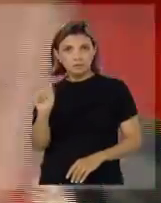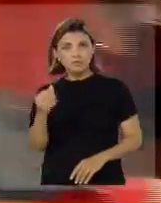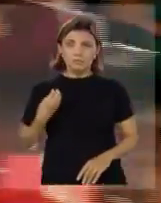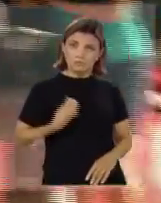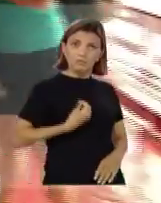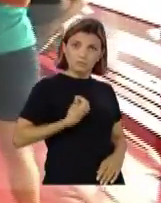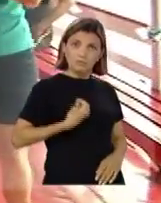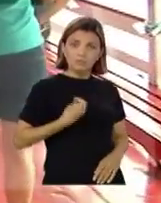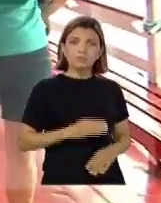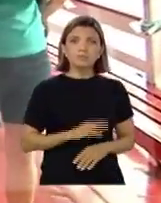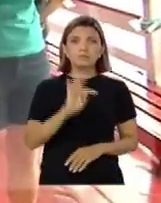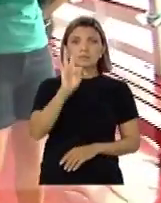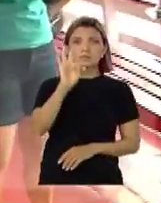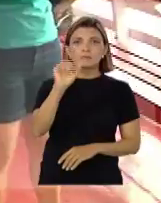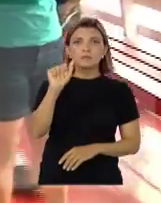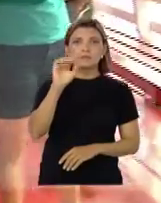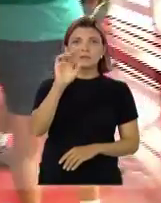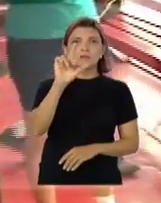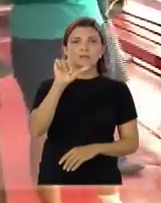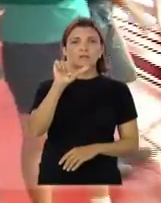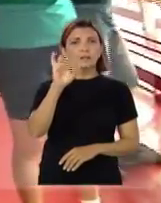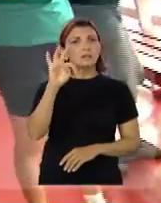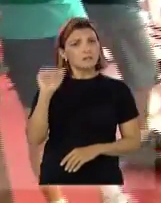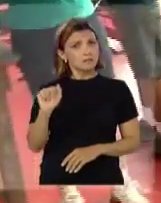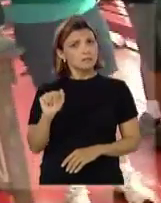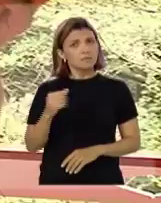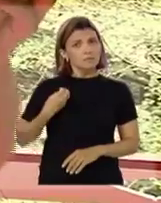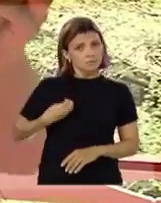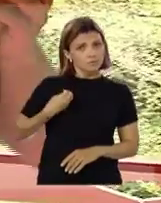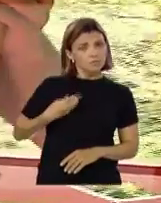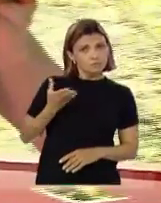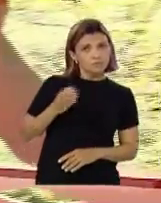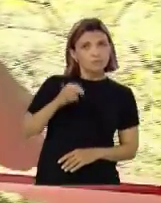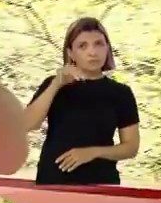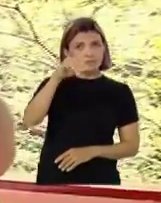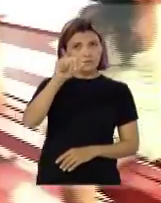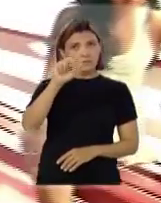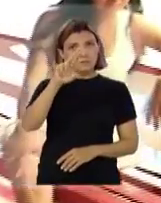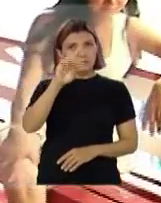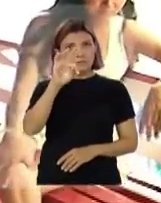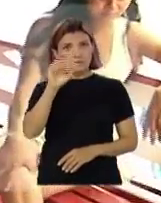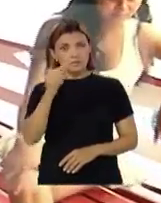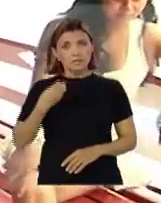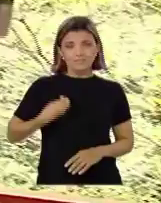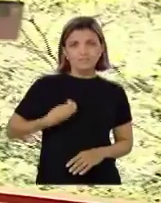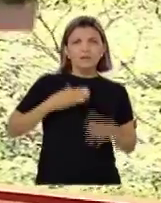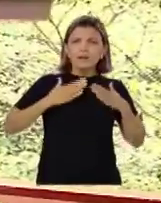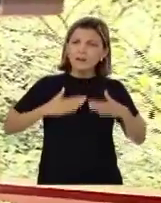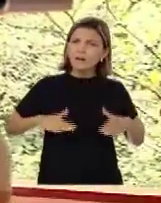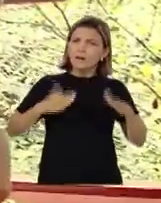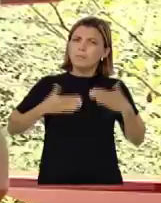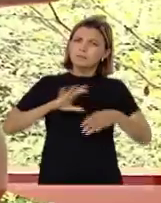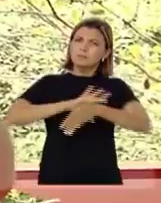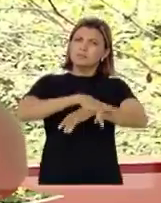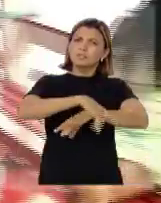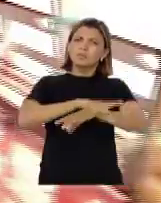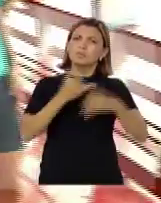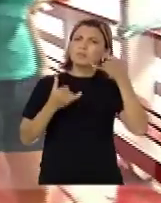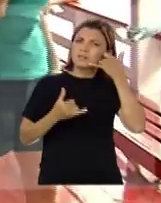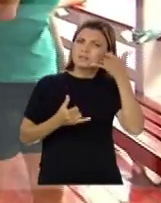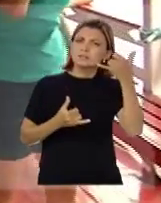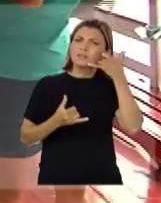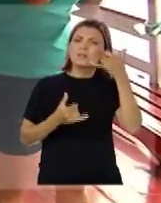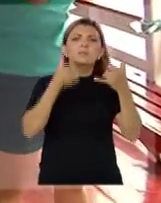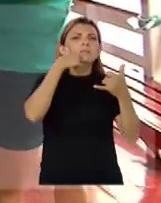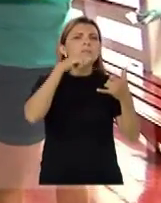Thiago, presente. Thalita. Eu tô aqui, mas pode me chamar de Tata. Ah, não. Marta. Ei, mãe, não, fica calma, o barco é seguro. Então